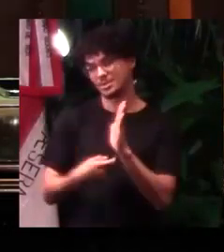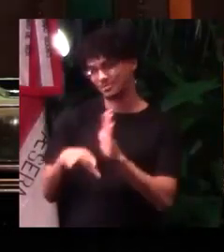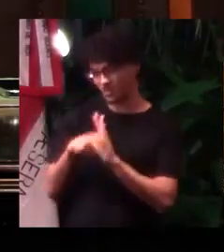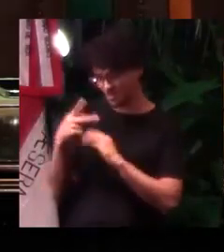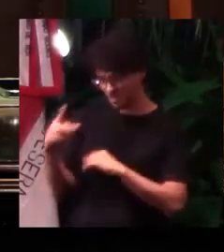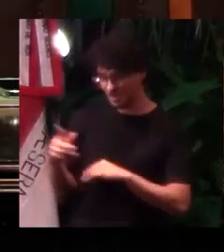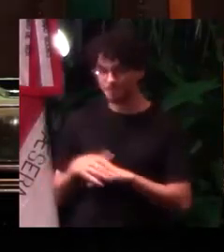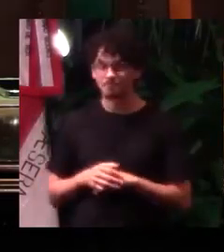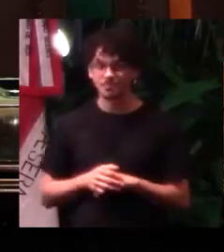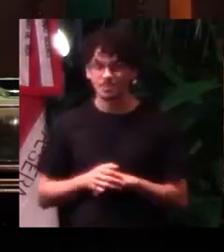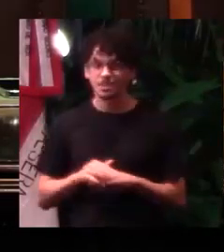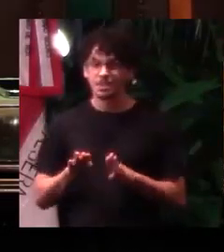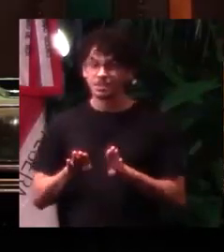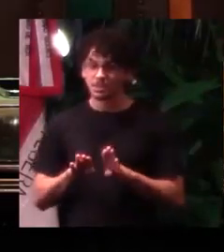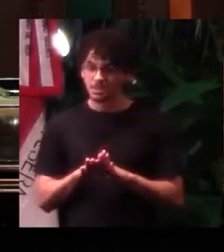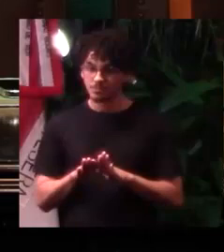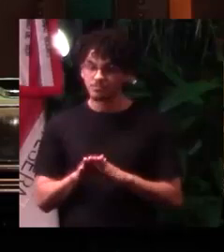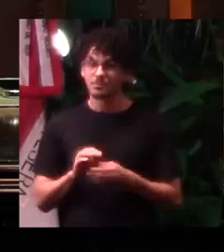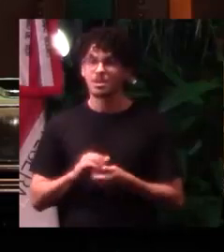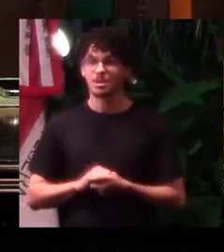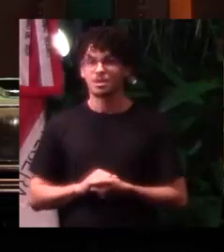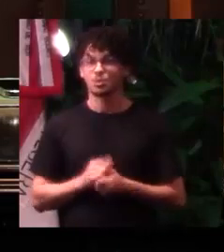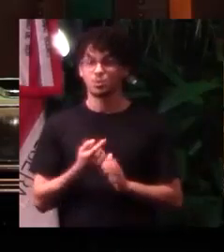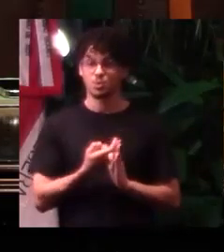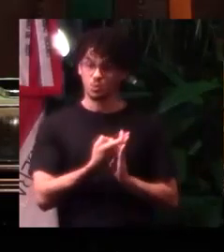E o texto,